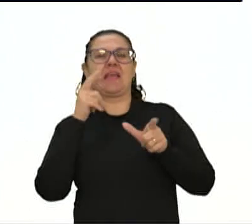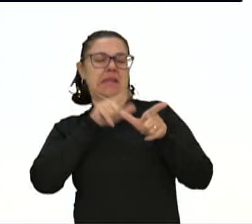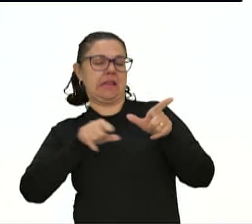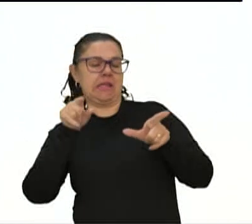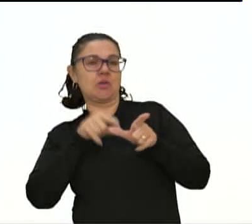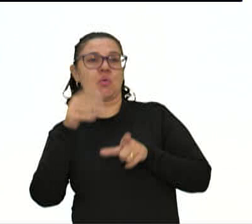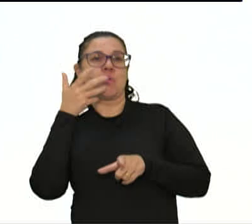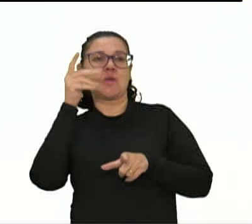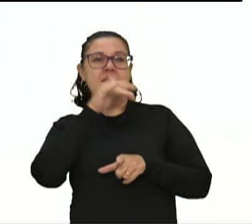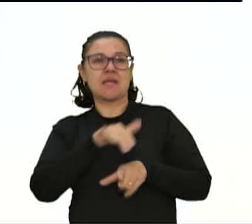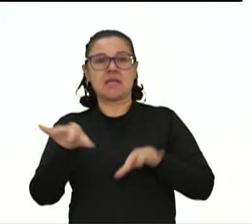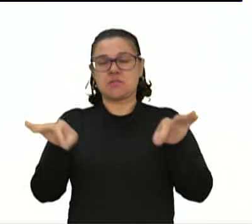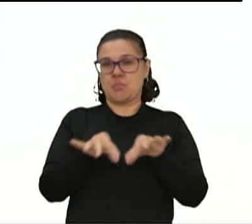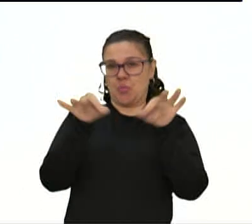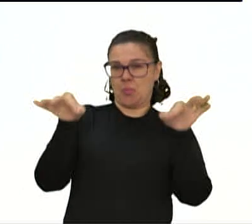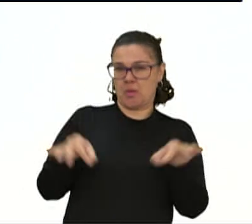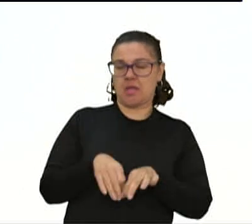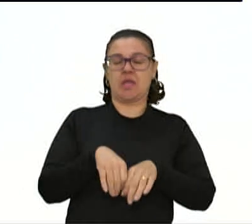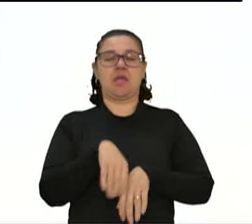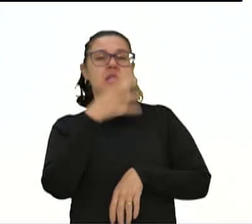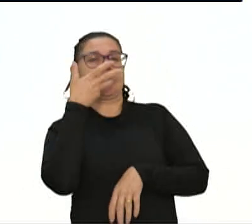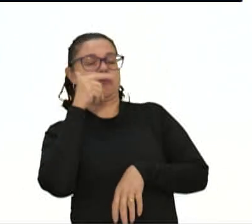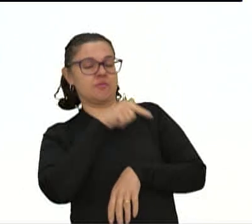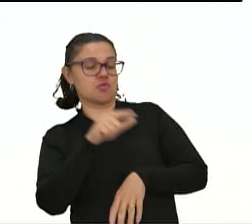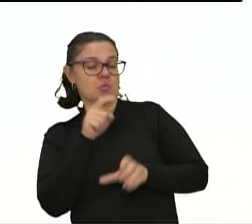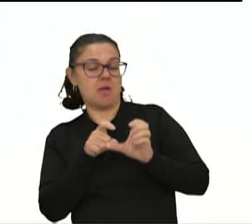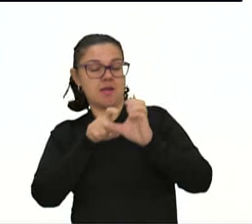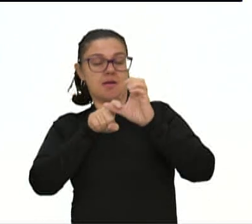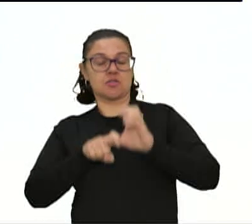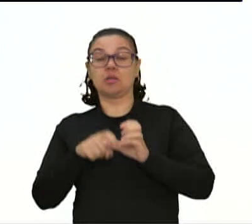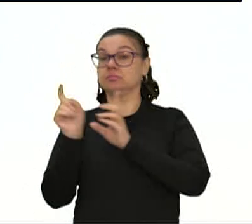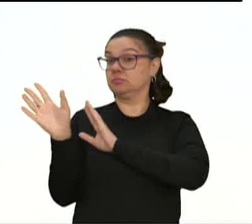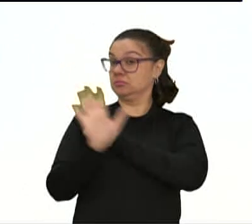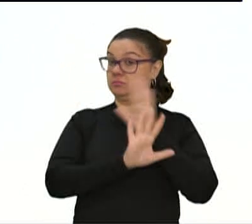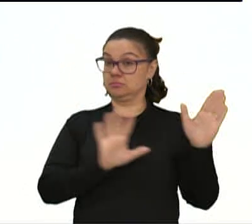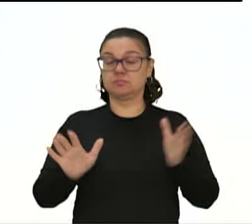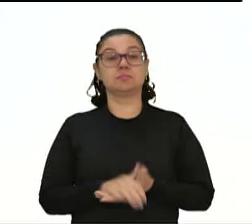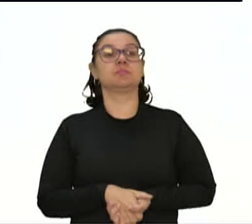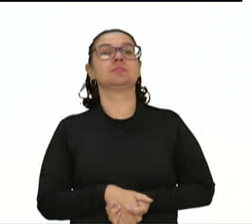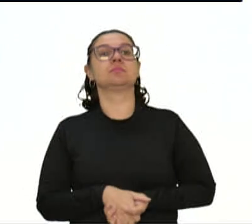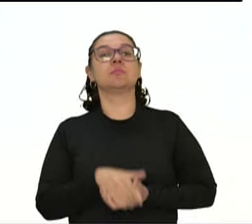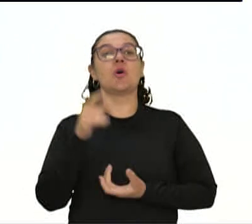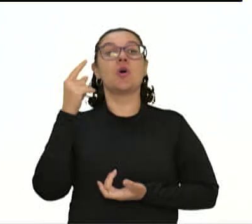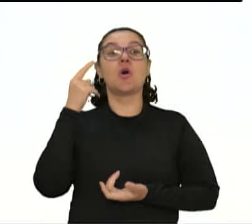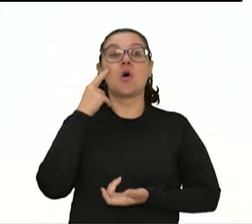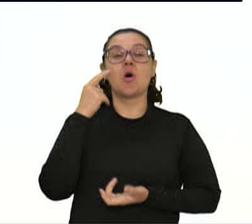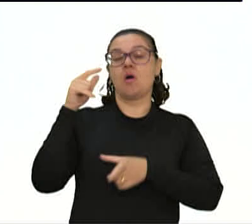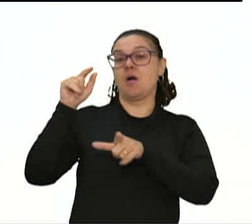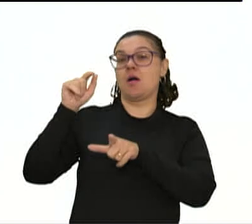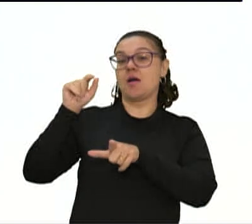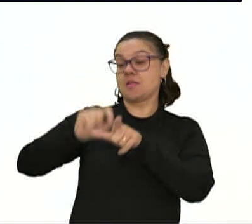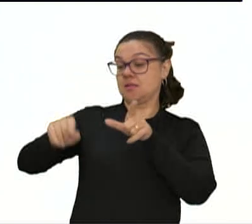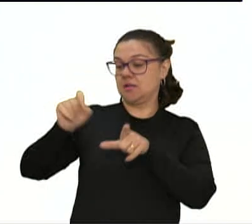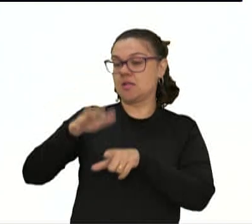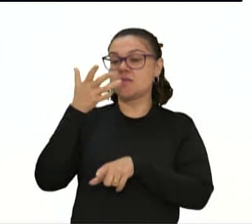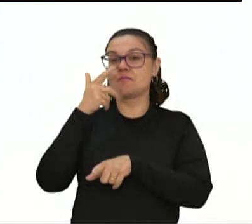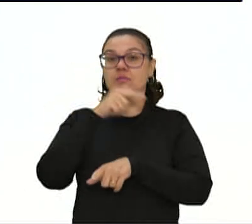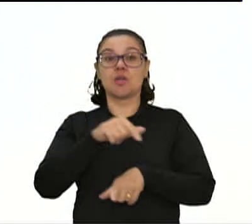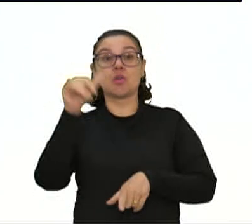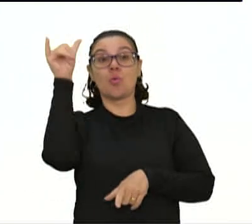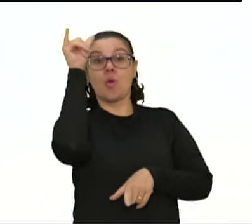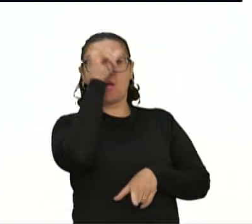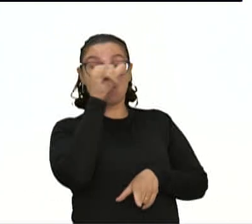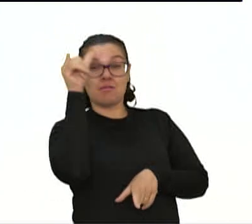literatura infantil é bobinha, ingênua, não é engajada, não é bem assim, tá? A literatura infantil não é